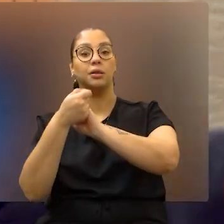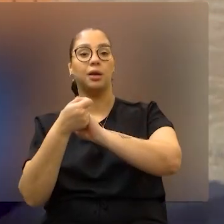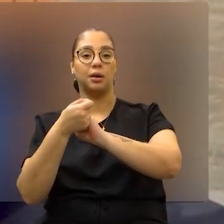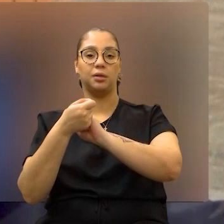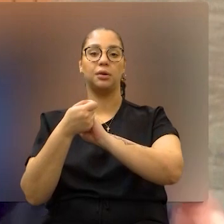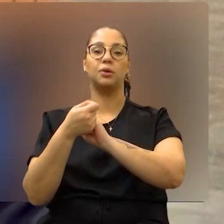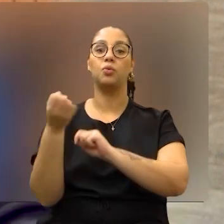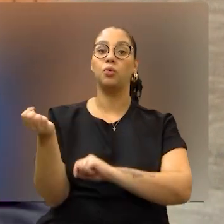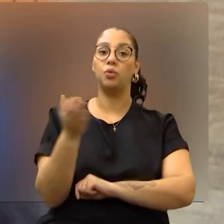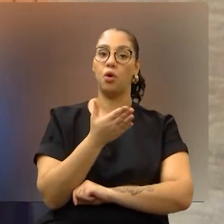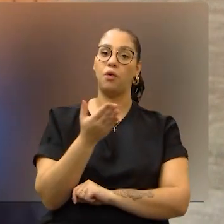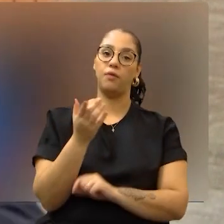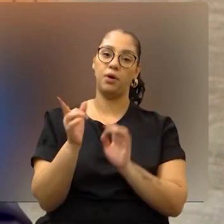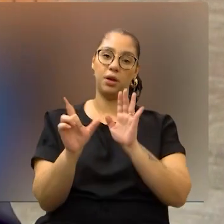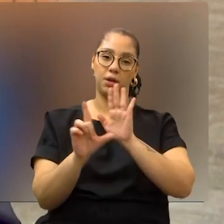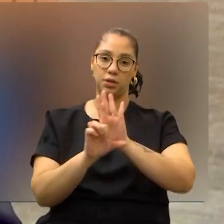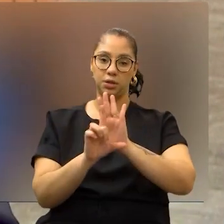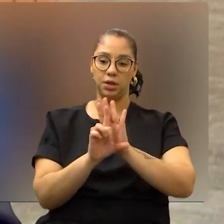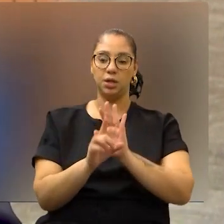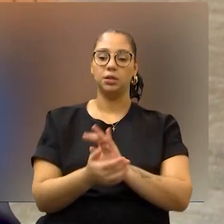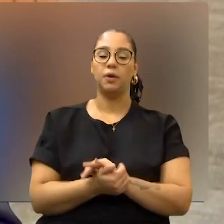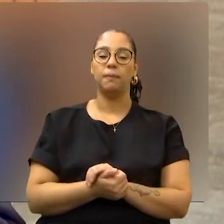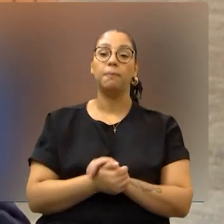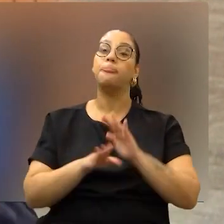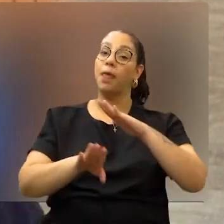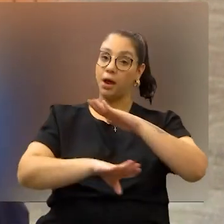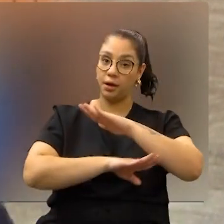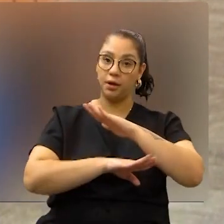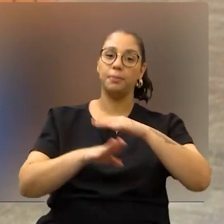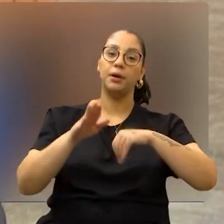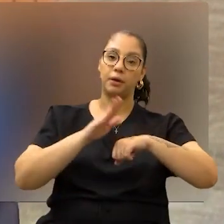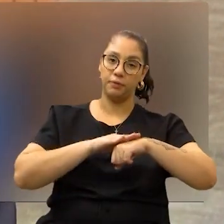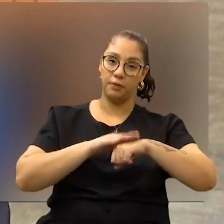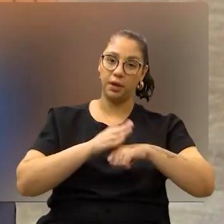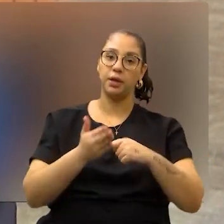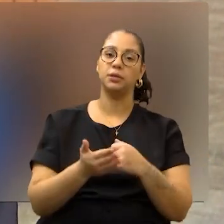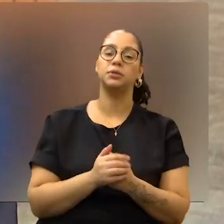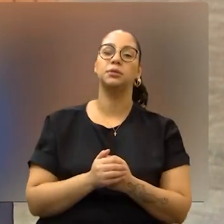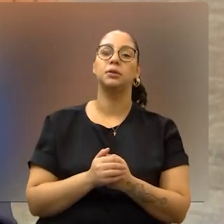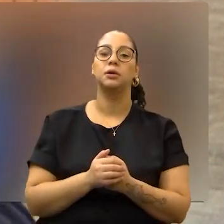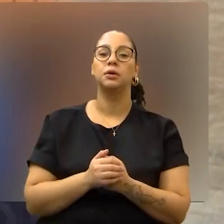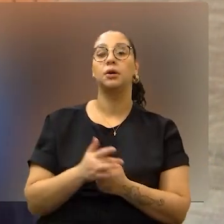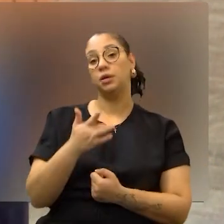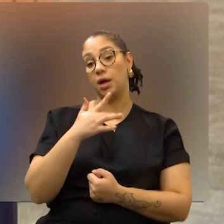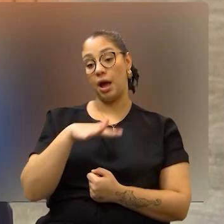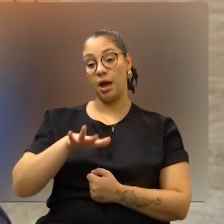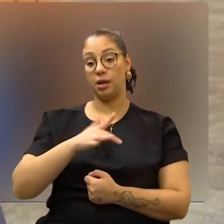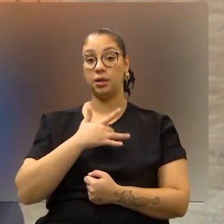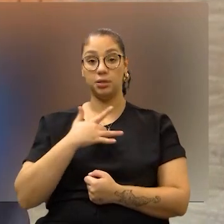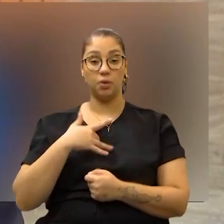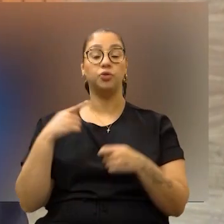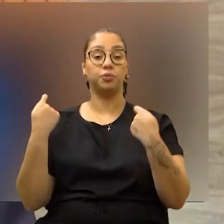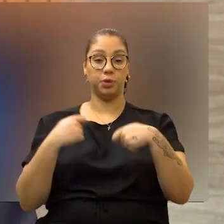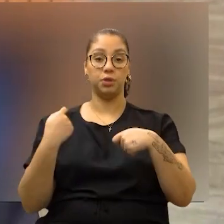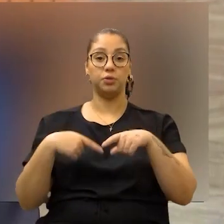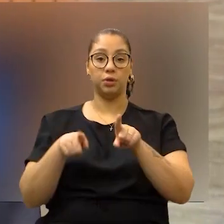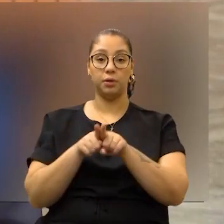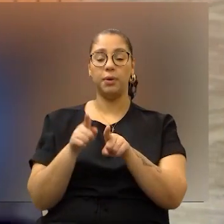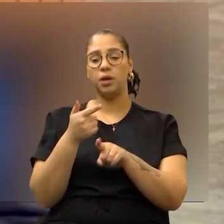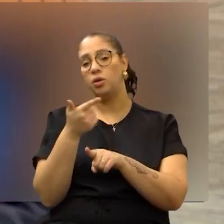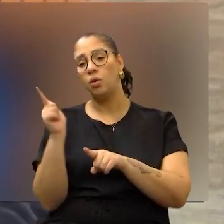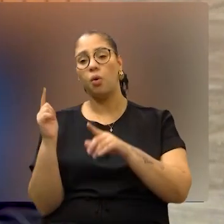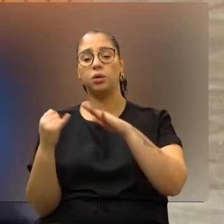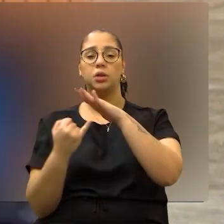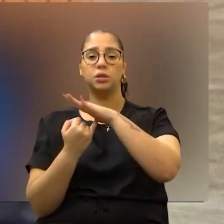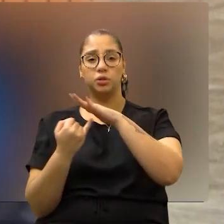a essa nova legislação. A Câmara fez isso, a saúde precisou fazer isso,